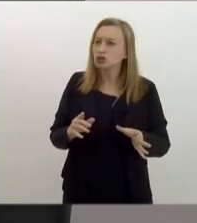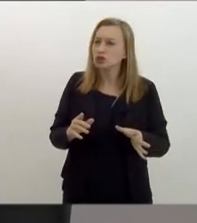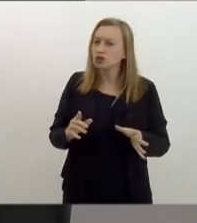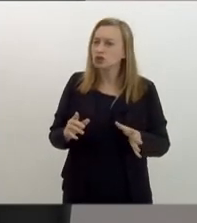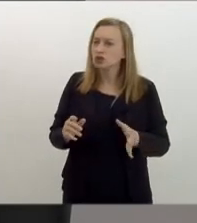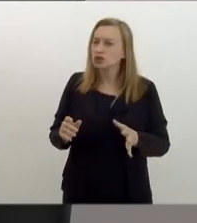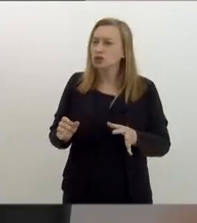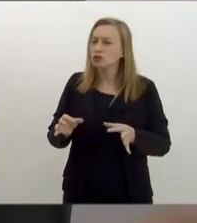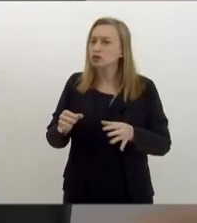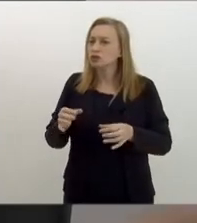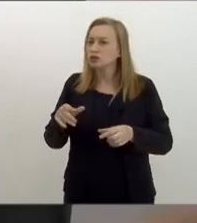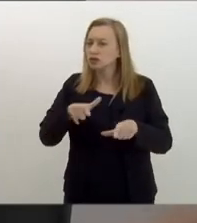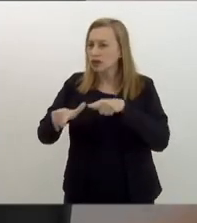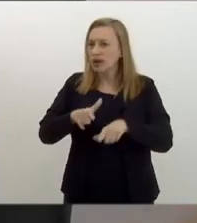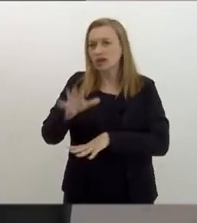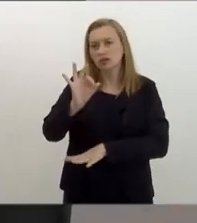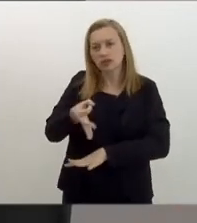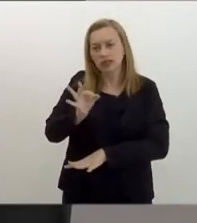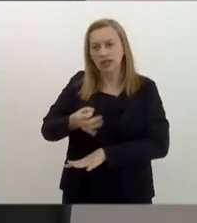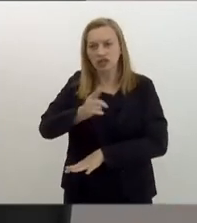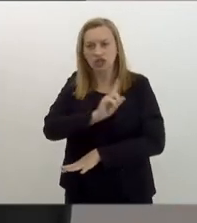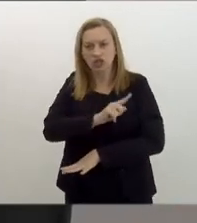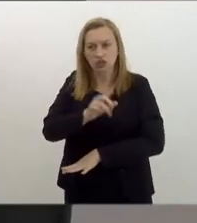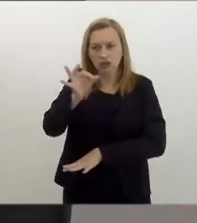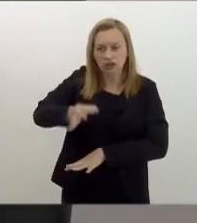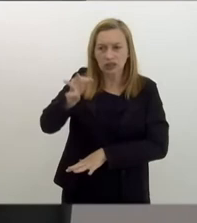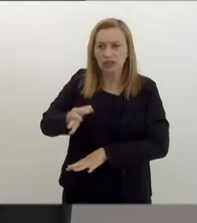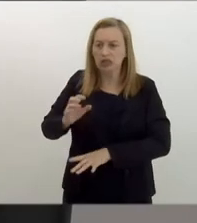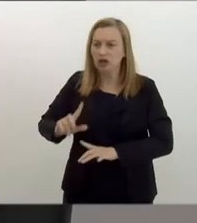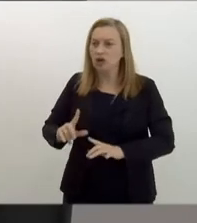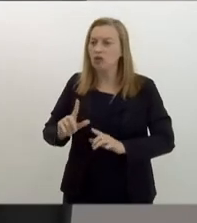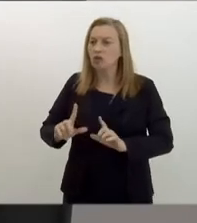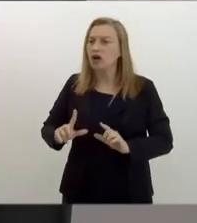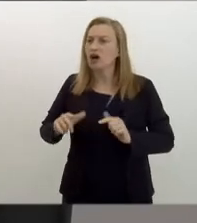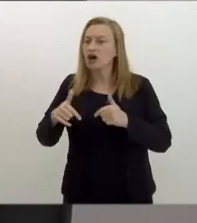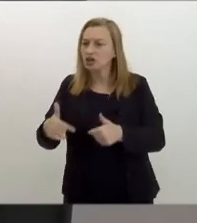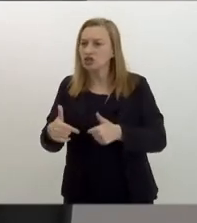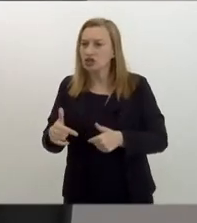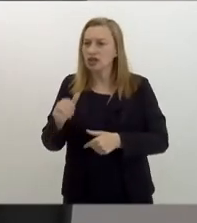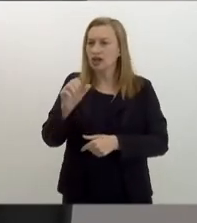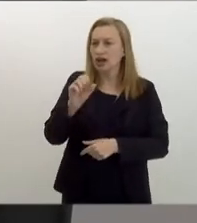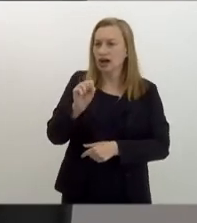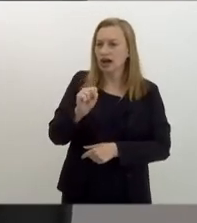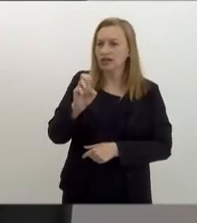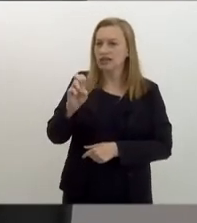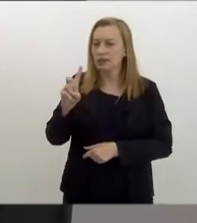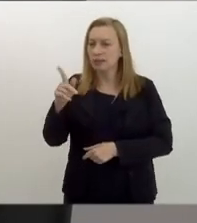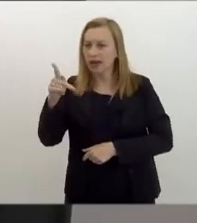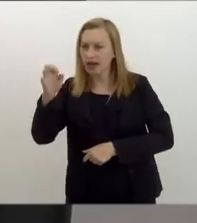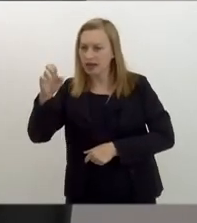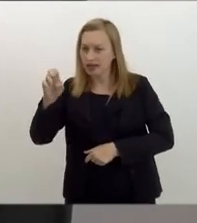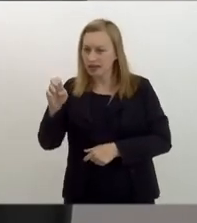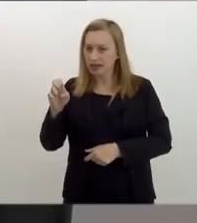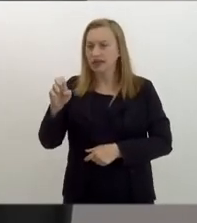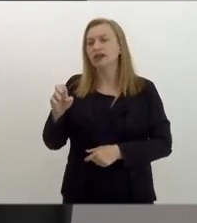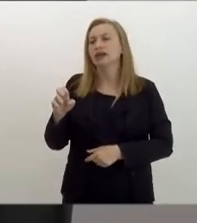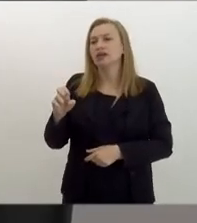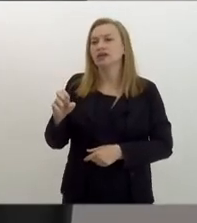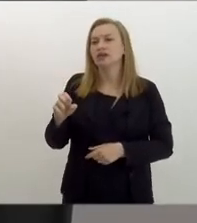né a gente tão correta então se existe alguma ação da Seplag visando a responsabilização